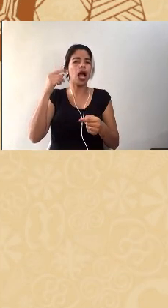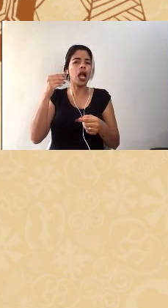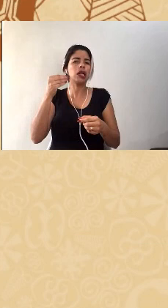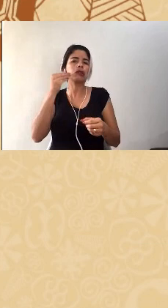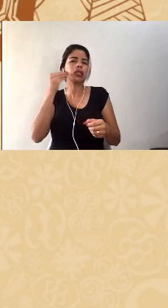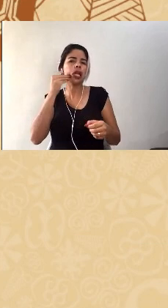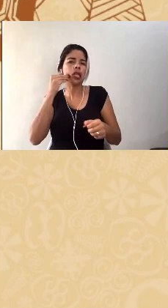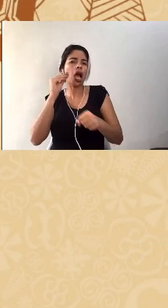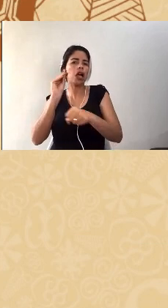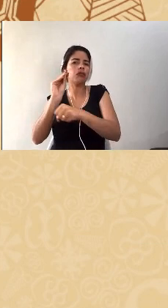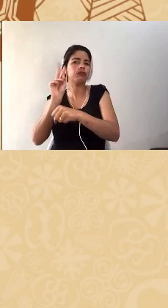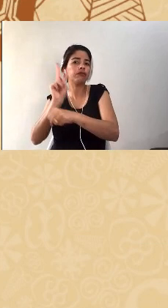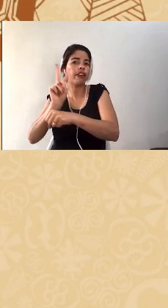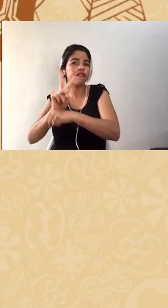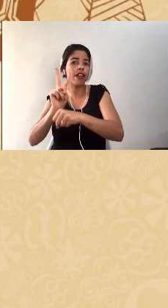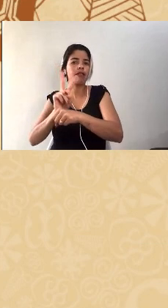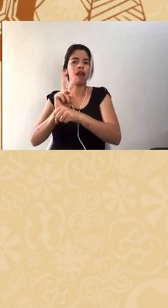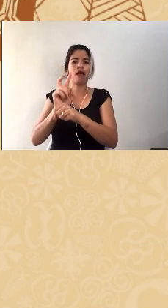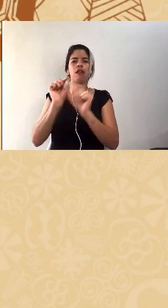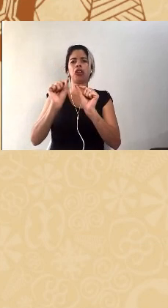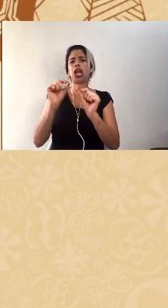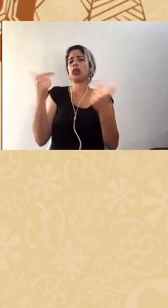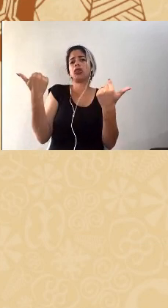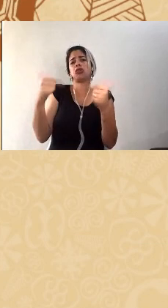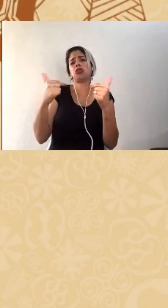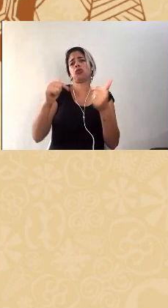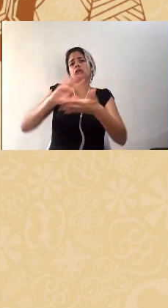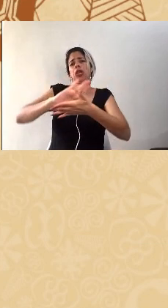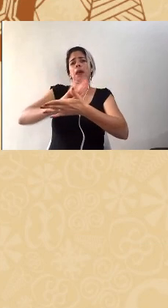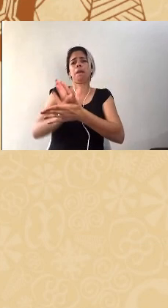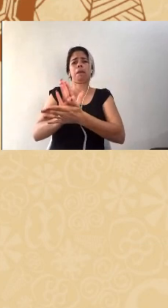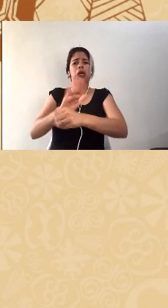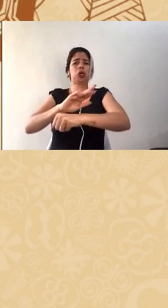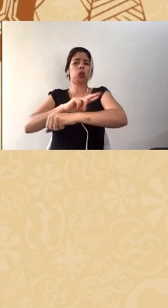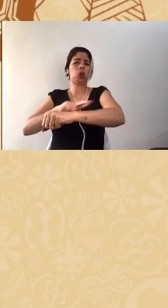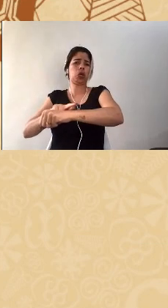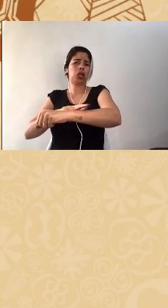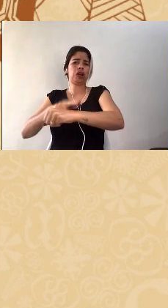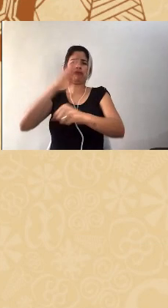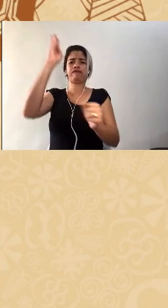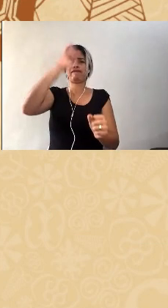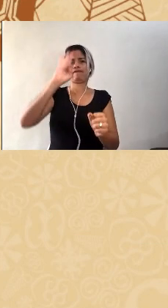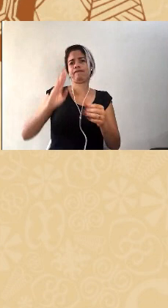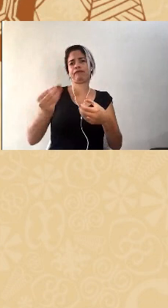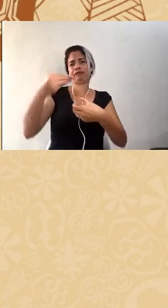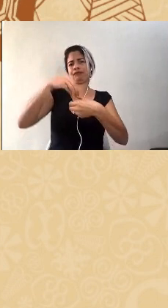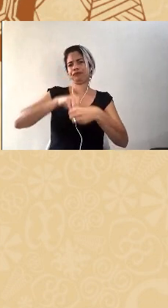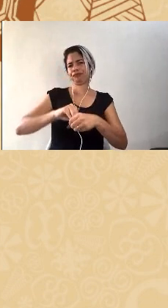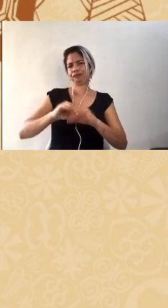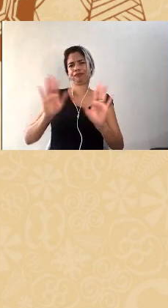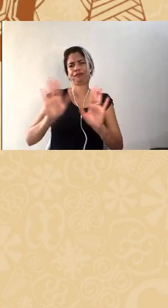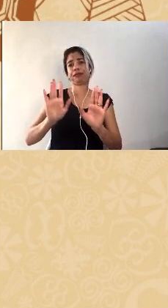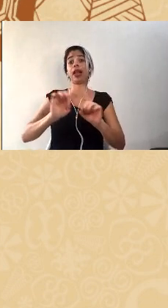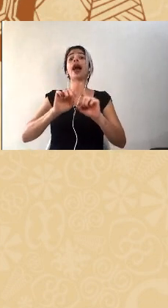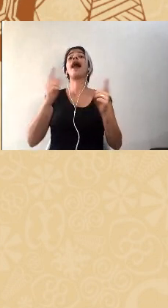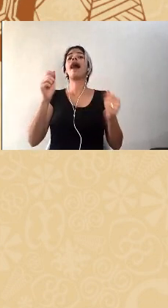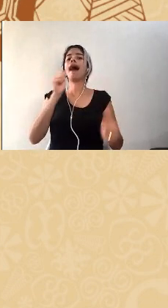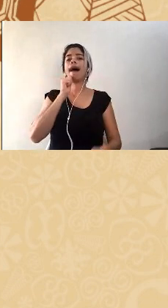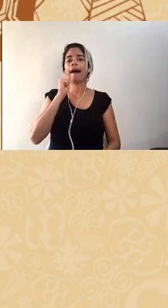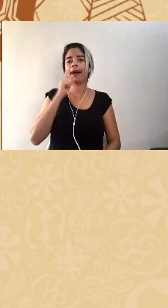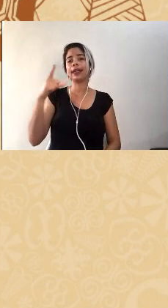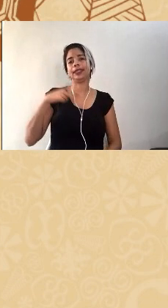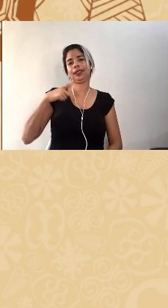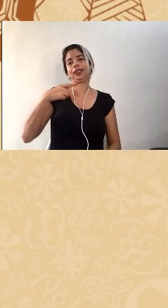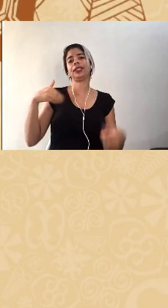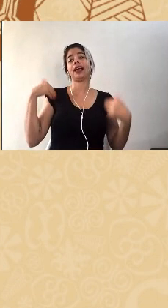ou argumentar de que não existia preconceito racial no Brasil. Ainda, né, opera nos dias de hoje, é reformulado continuamente,